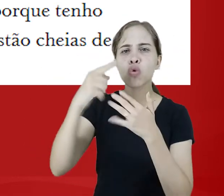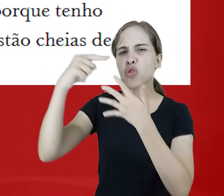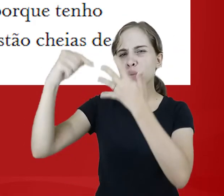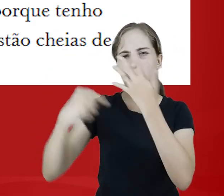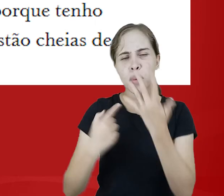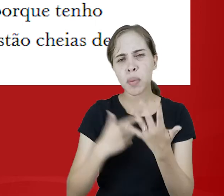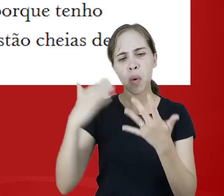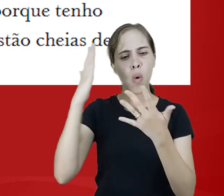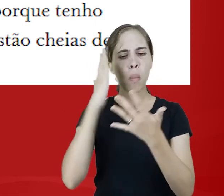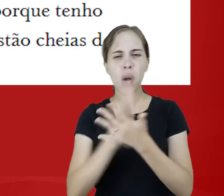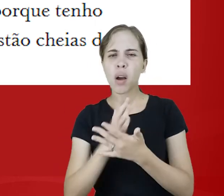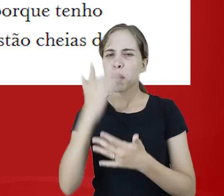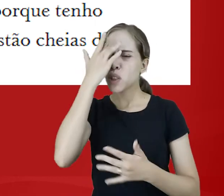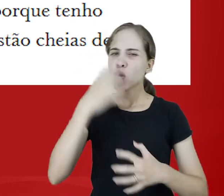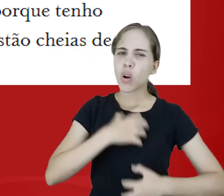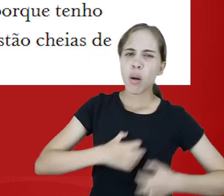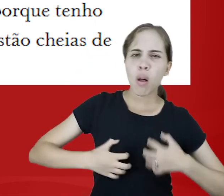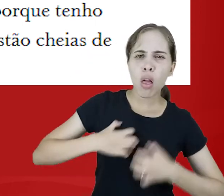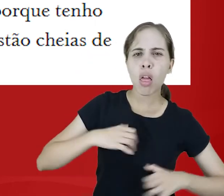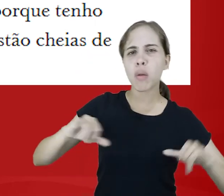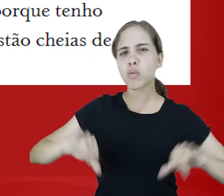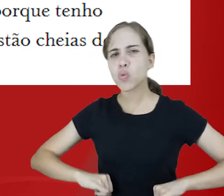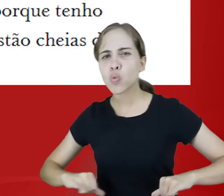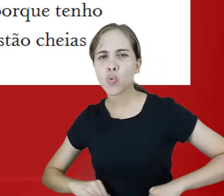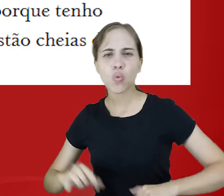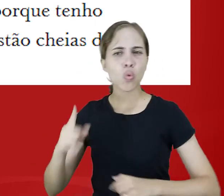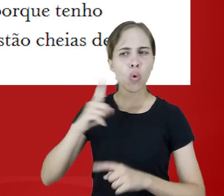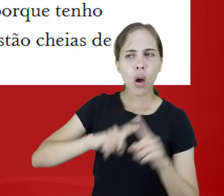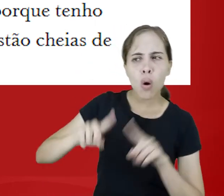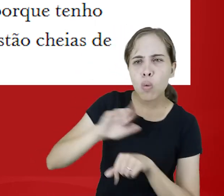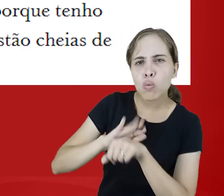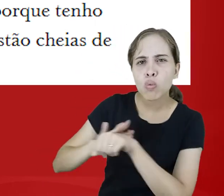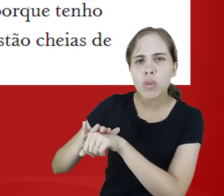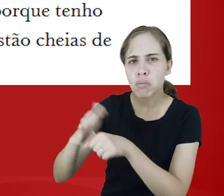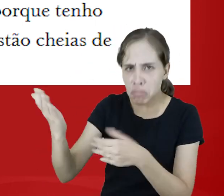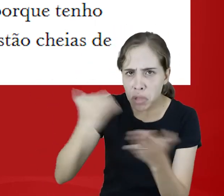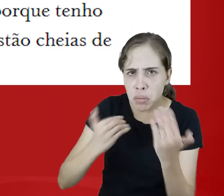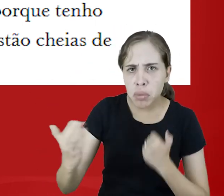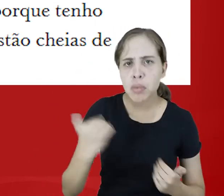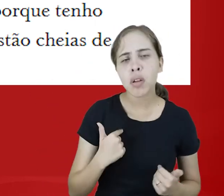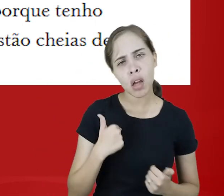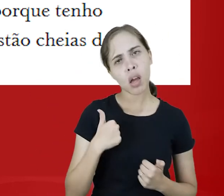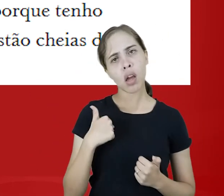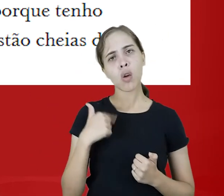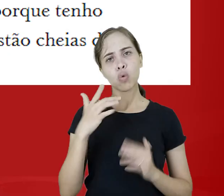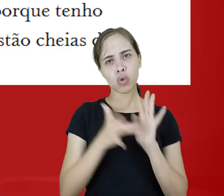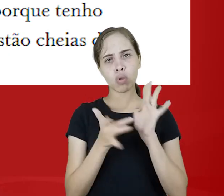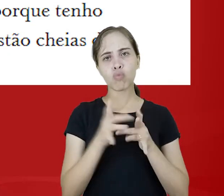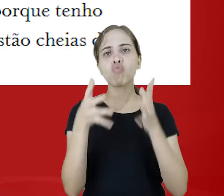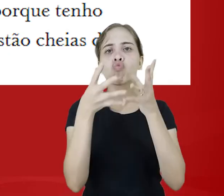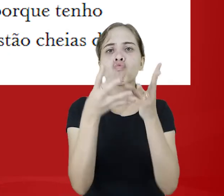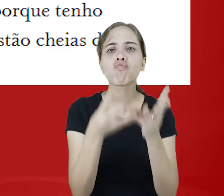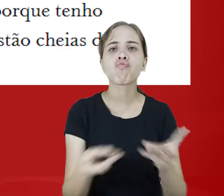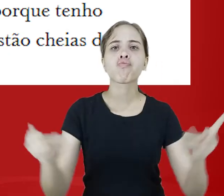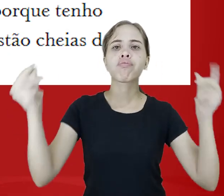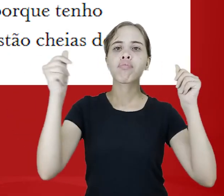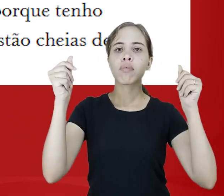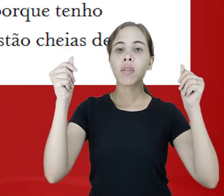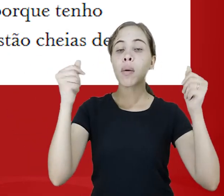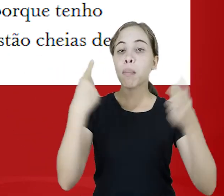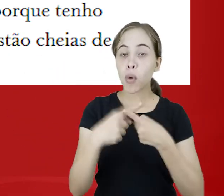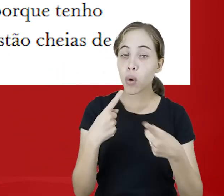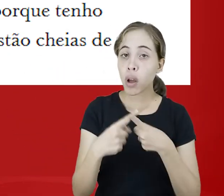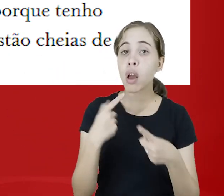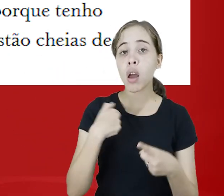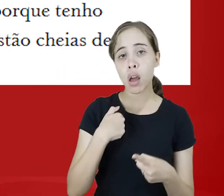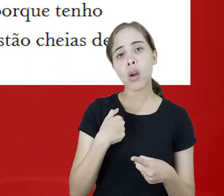aflitas de algum modo? Trazei-los aqui, e eu os curarei, porque tenho